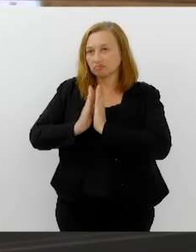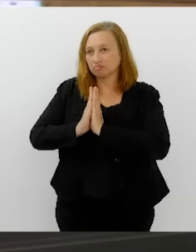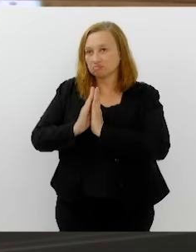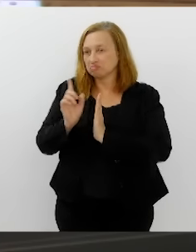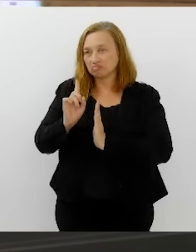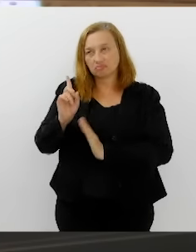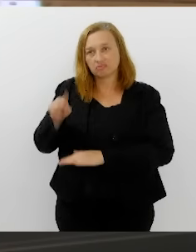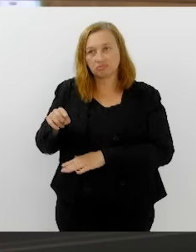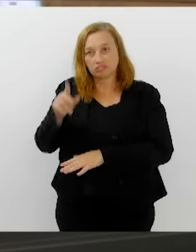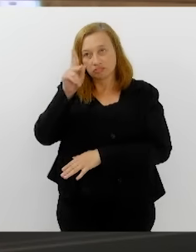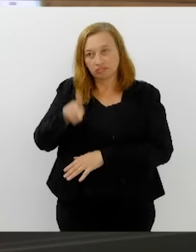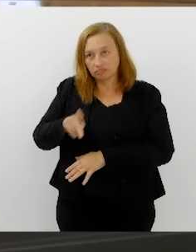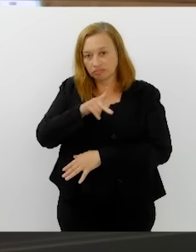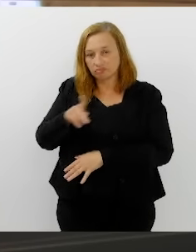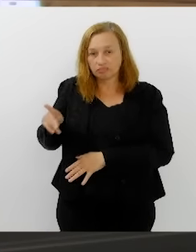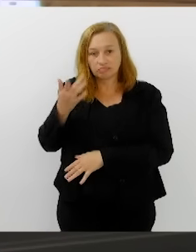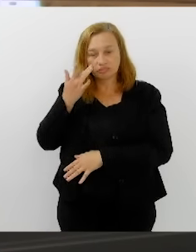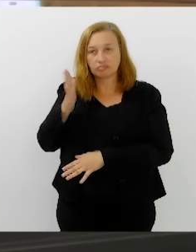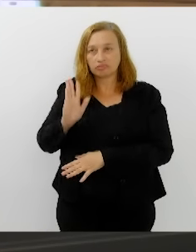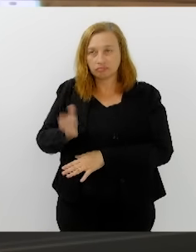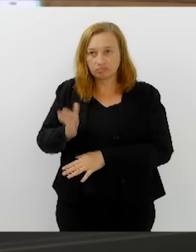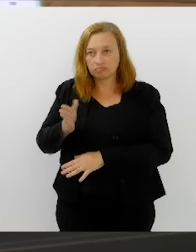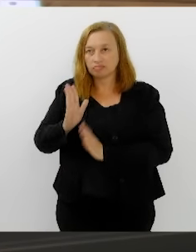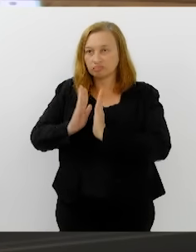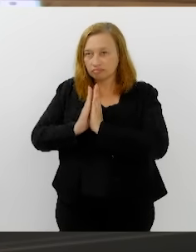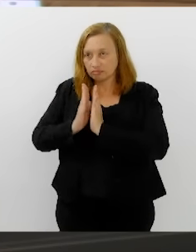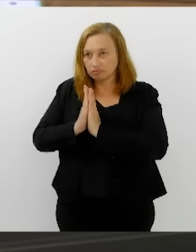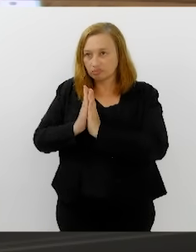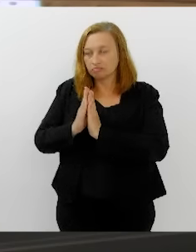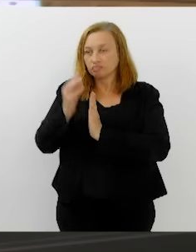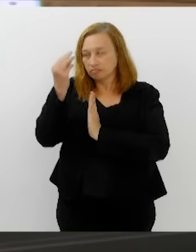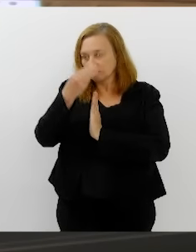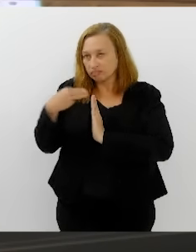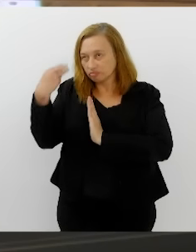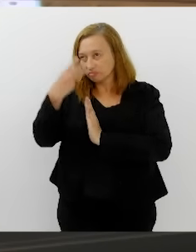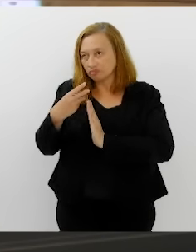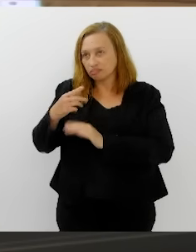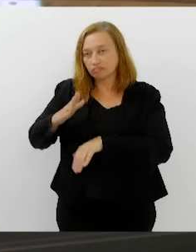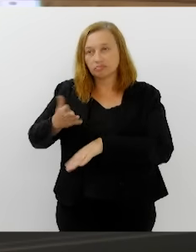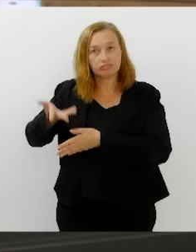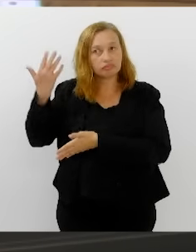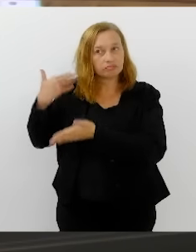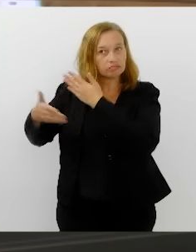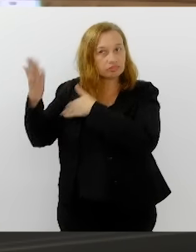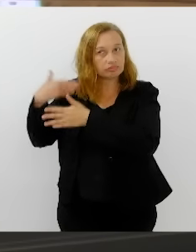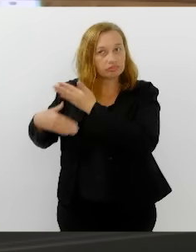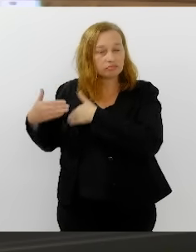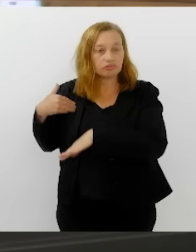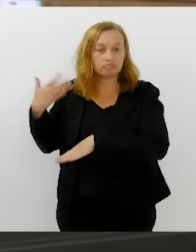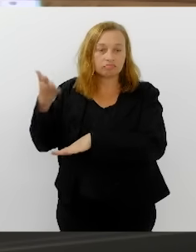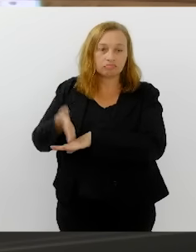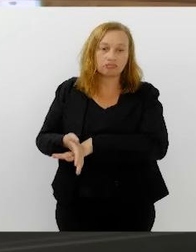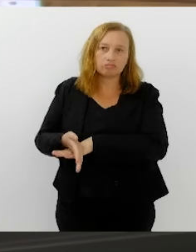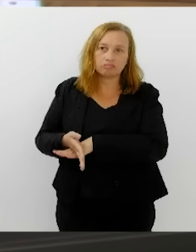Dom Roque, mas eu acho que já rezava a liturgia das horas naquela época. E eu chegava ali,